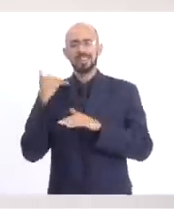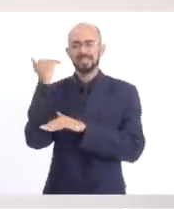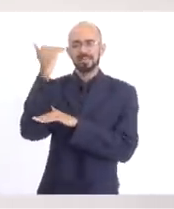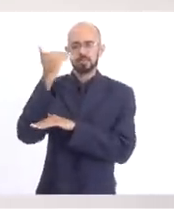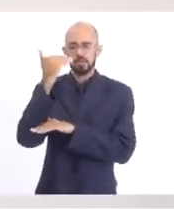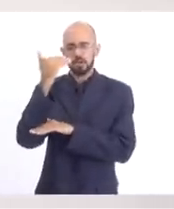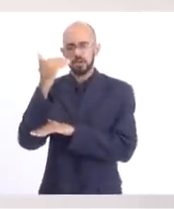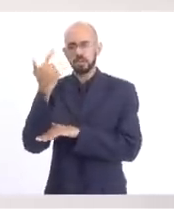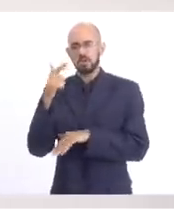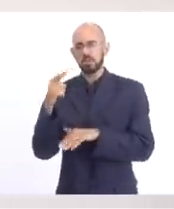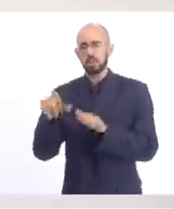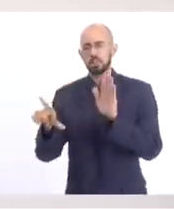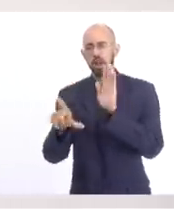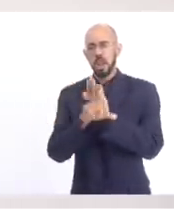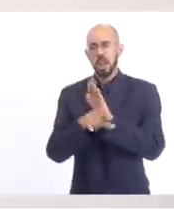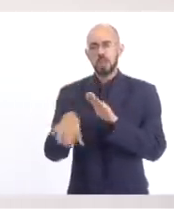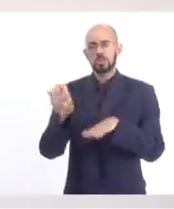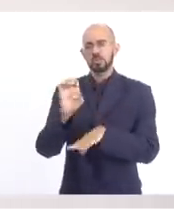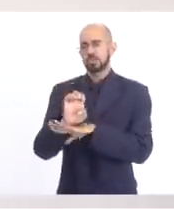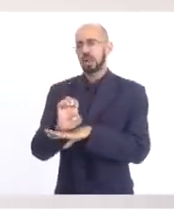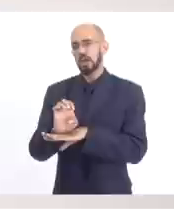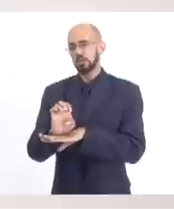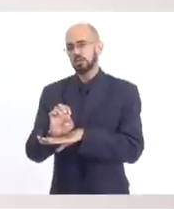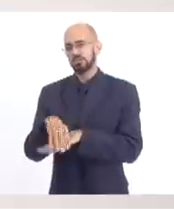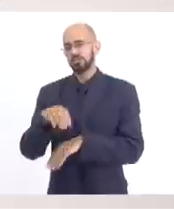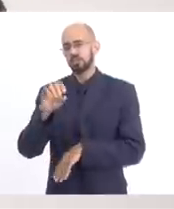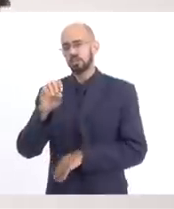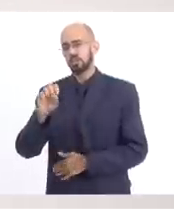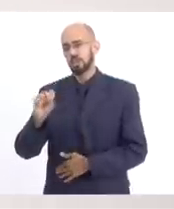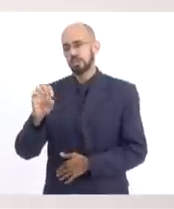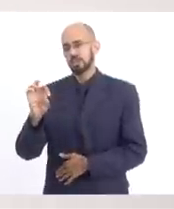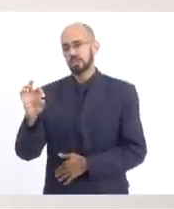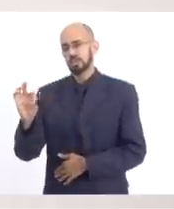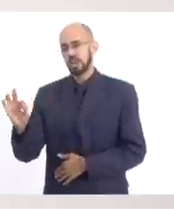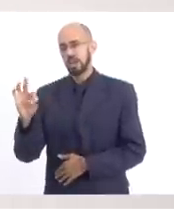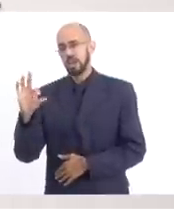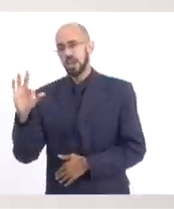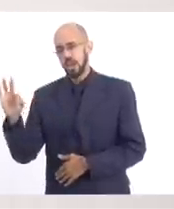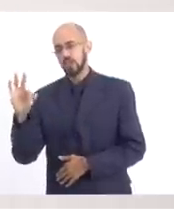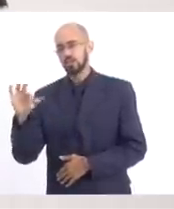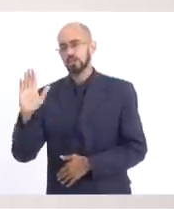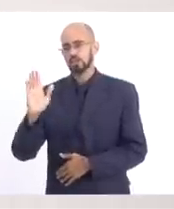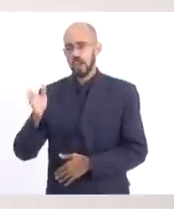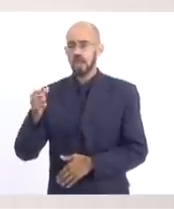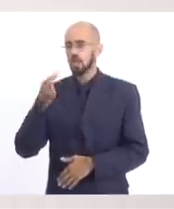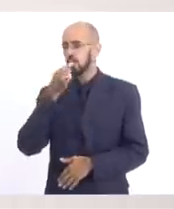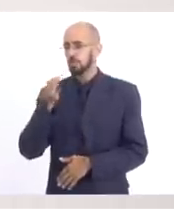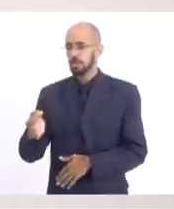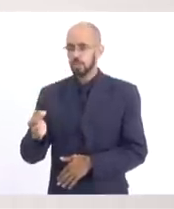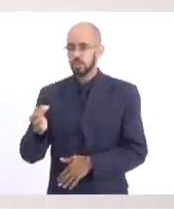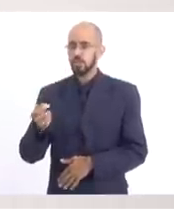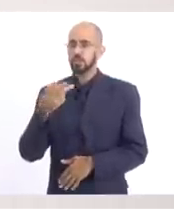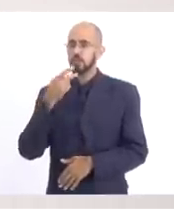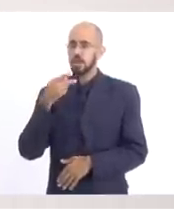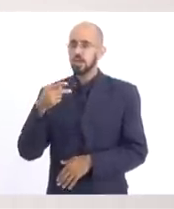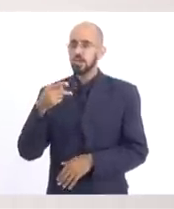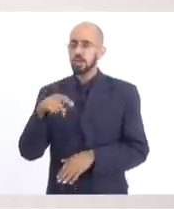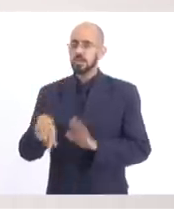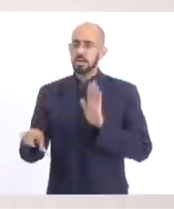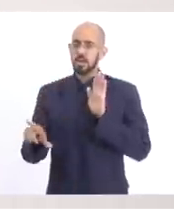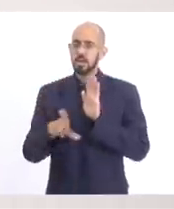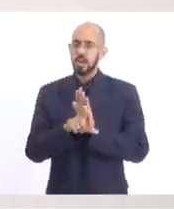porque, inclusive, o STF já se posicionou, há uma legislação de que legislar sobre esse tema é uma legislação de